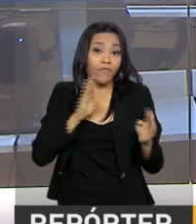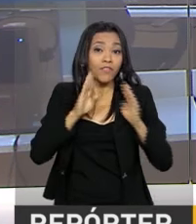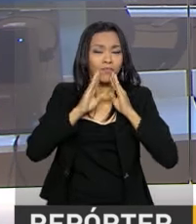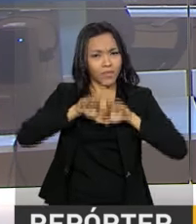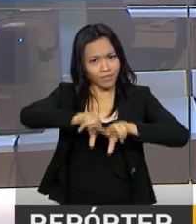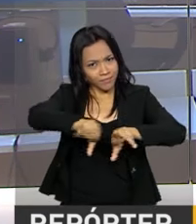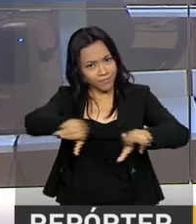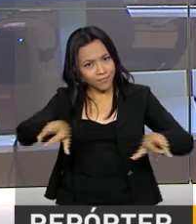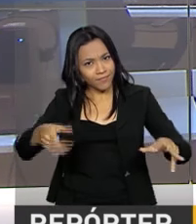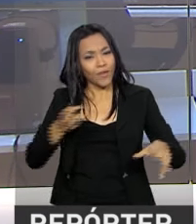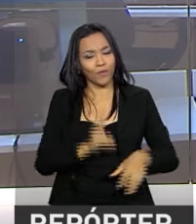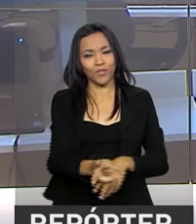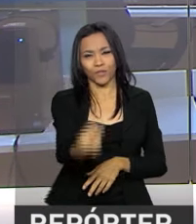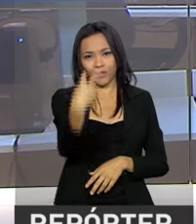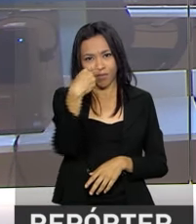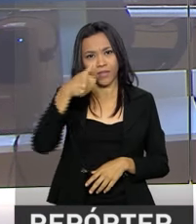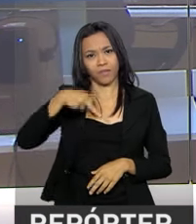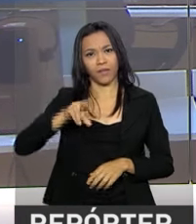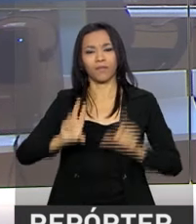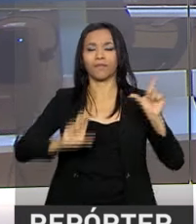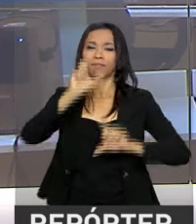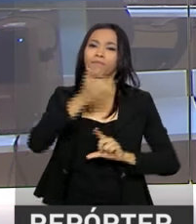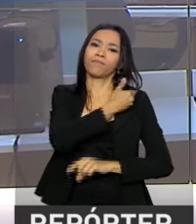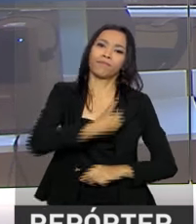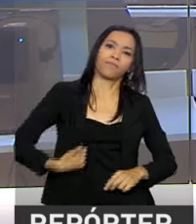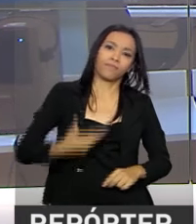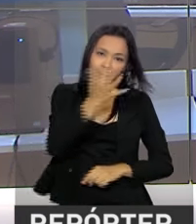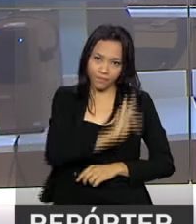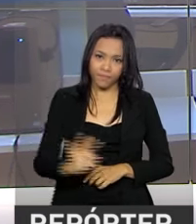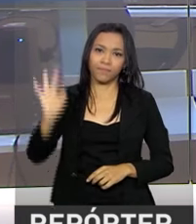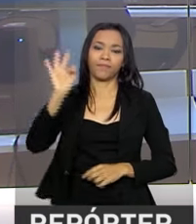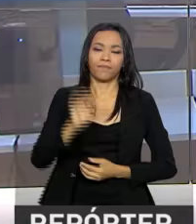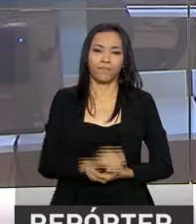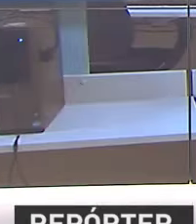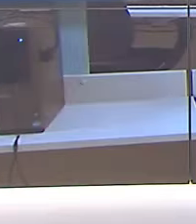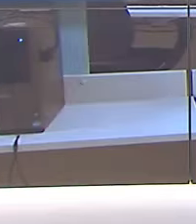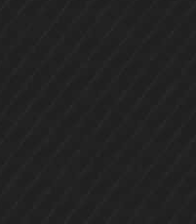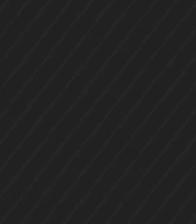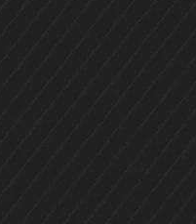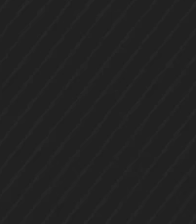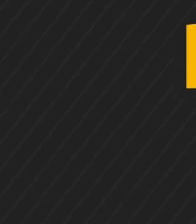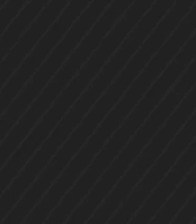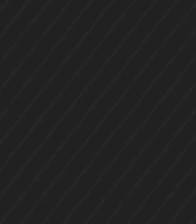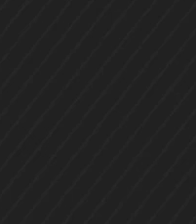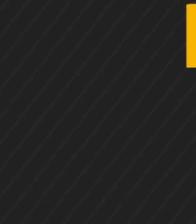nossas redes sociais. Continue com a gente. NBR, a TV do governo federal.